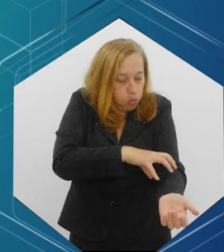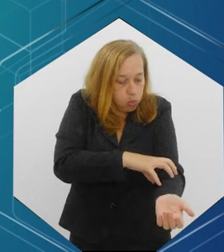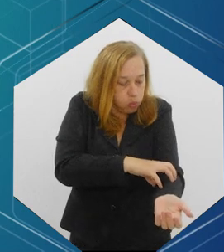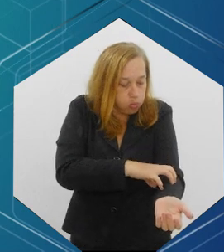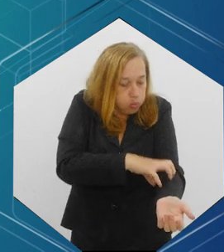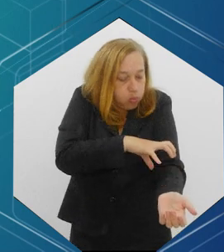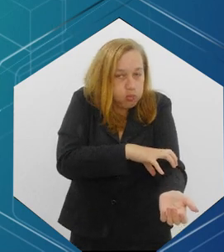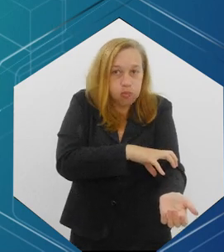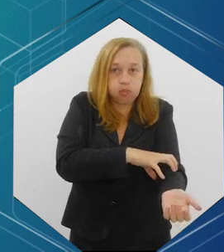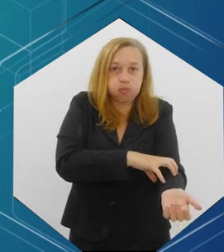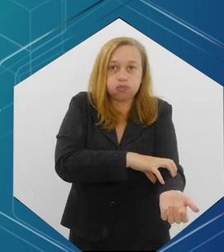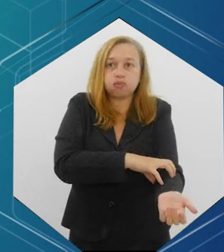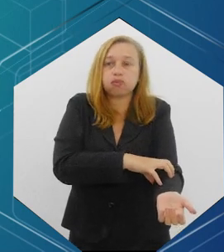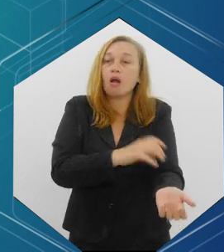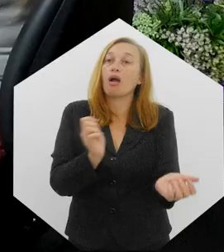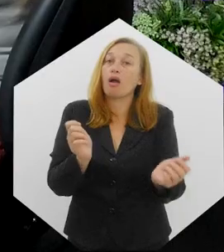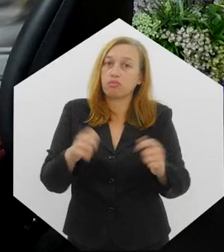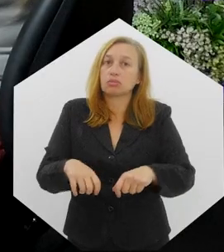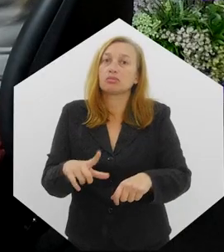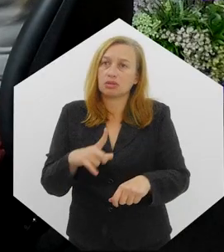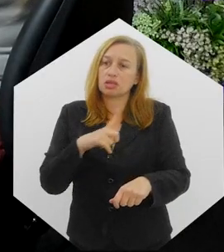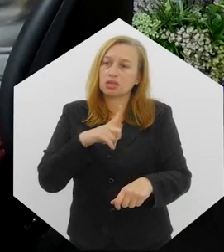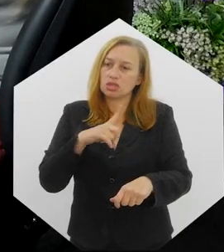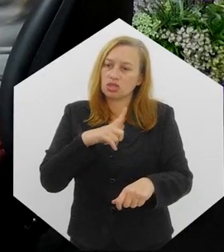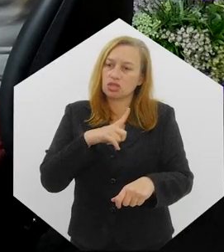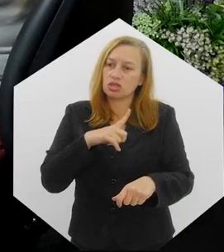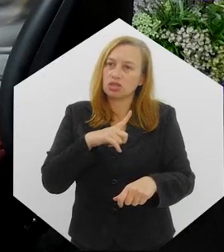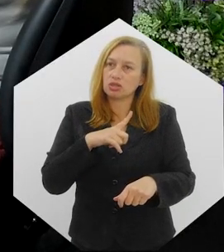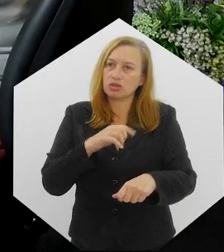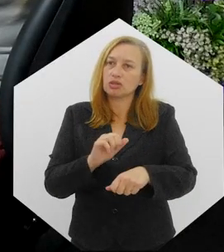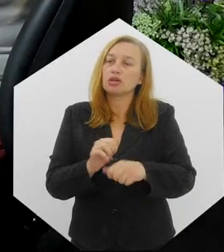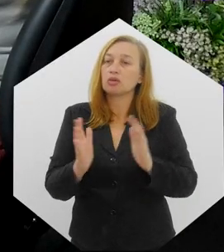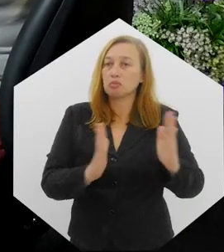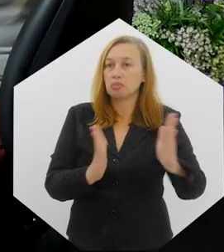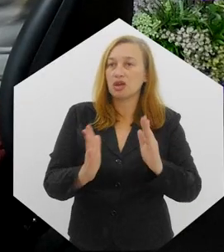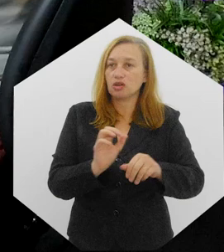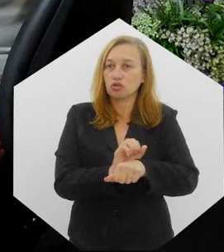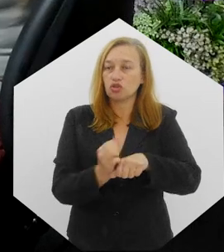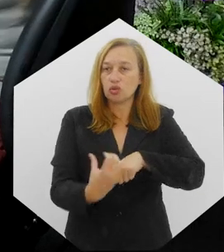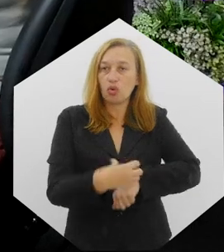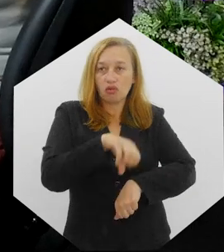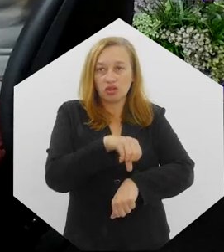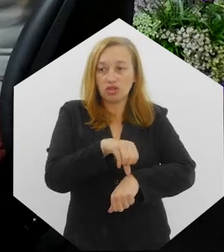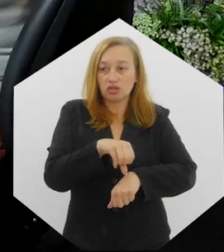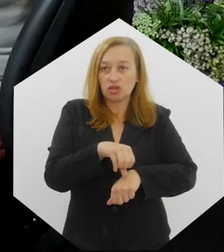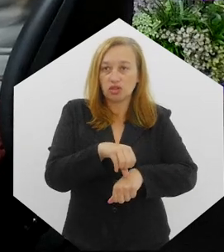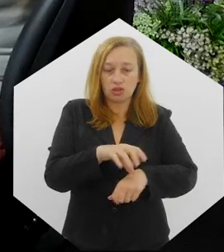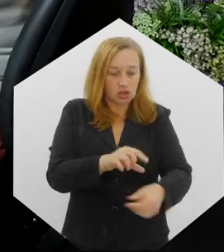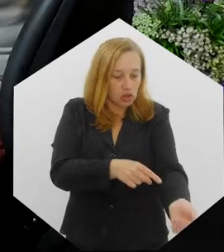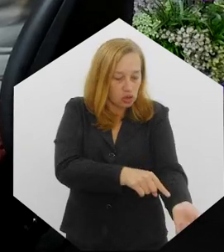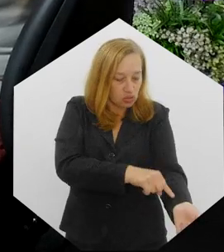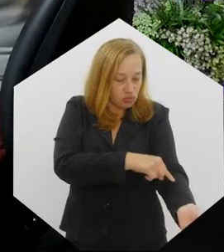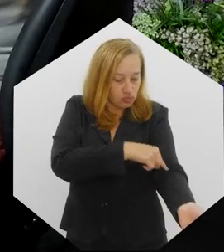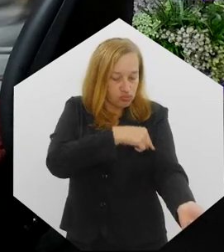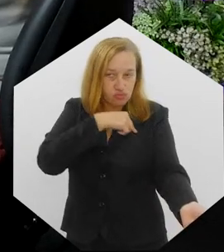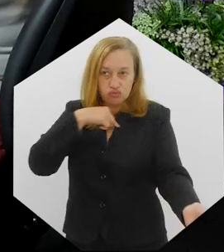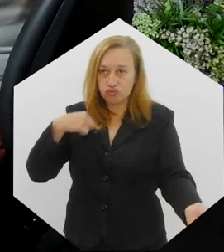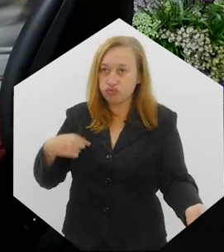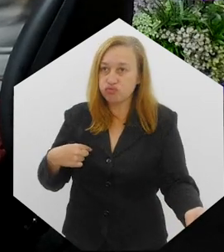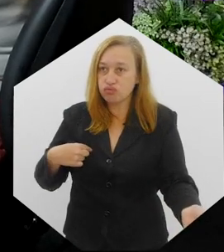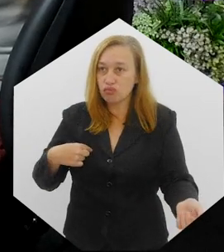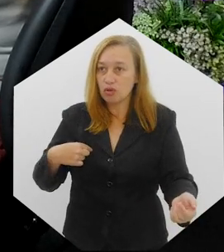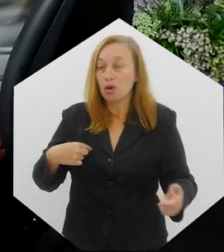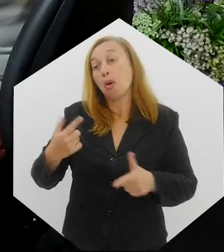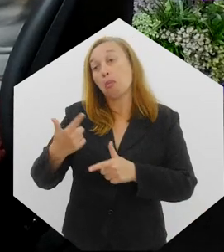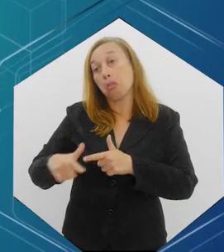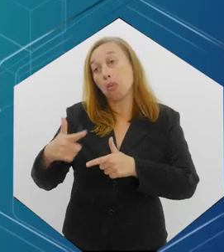eram coágulos menores, com maior capacidade de migrar e atingir o pulmão. Com isso,